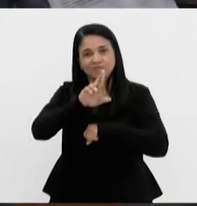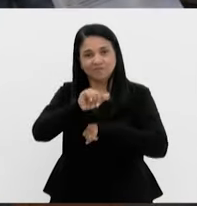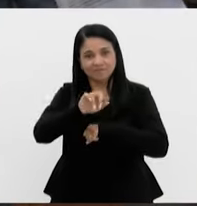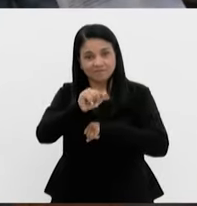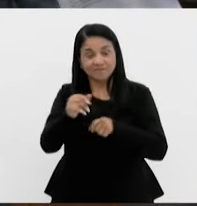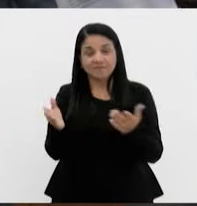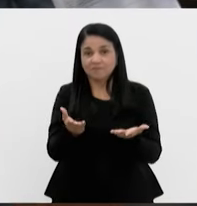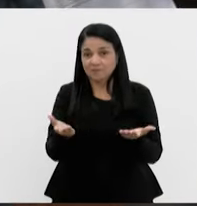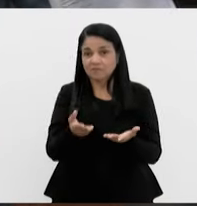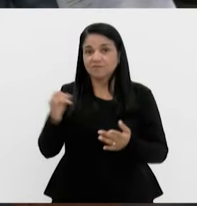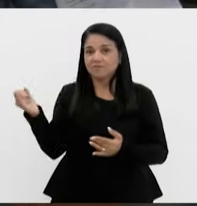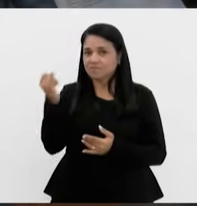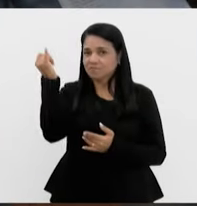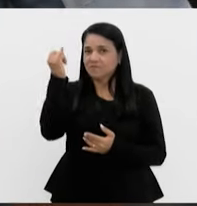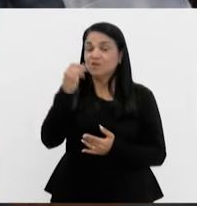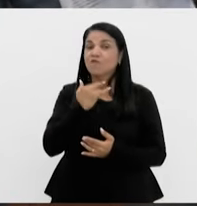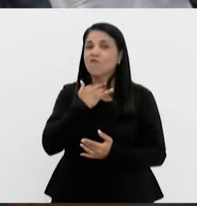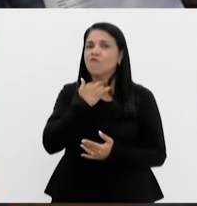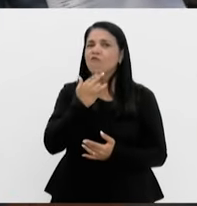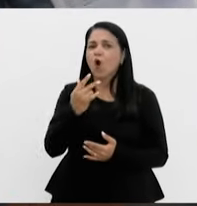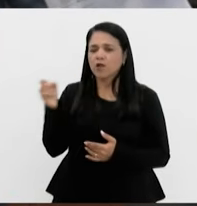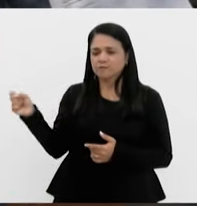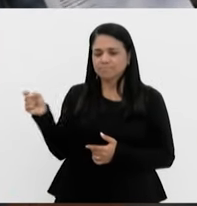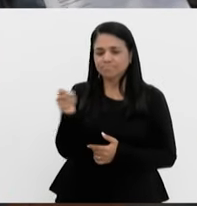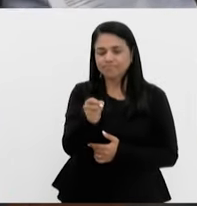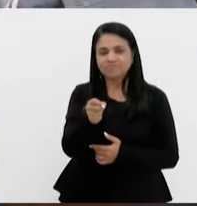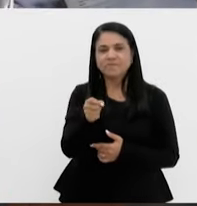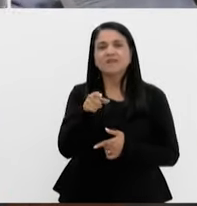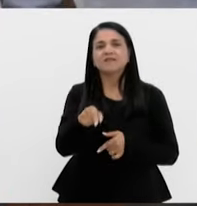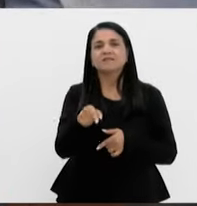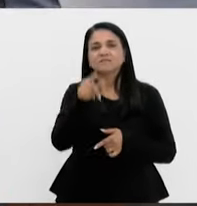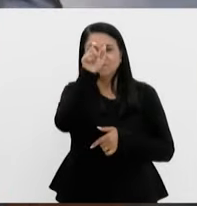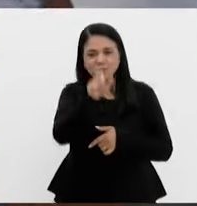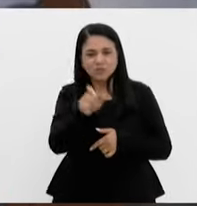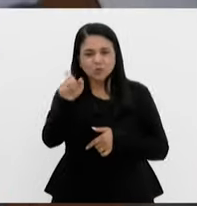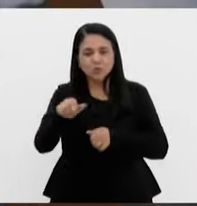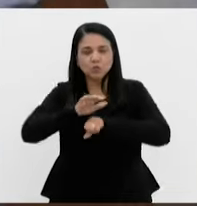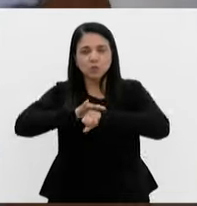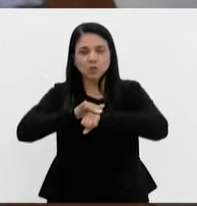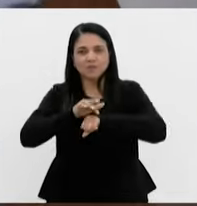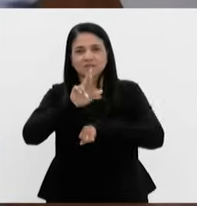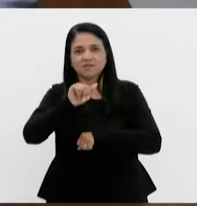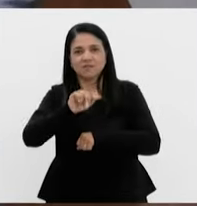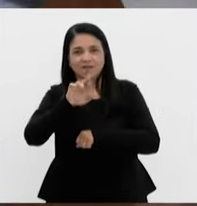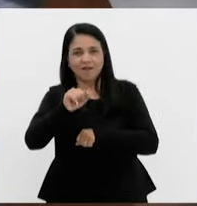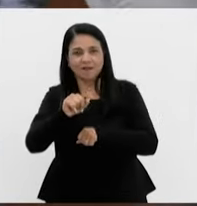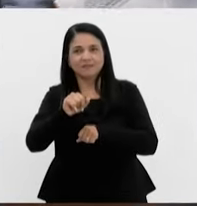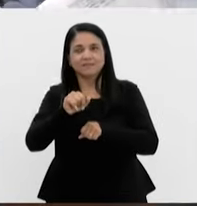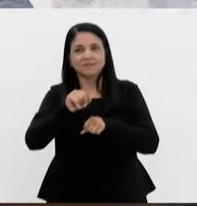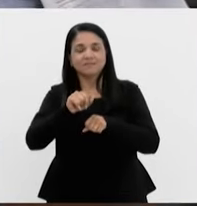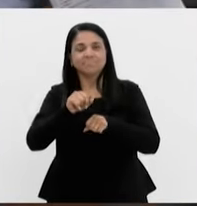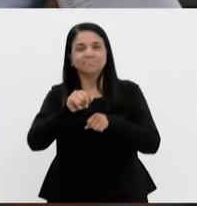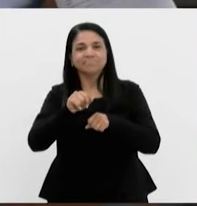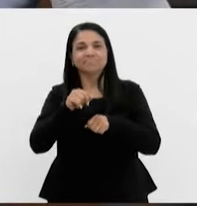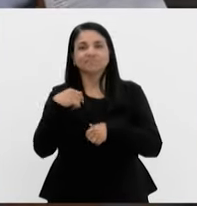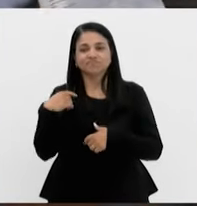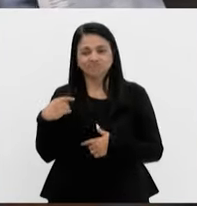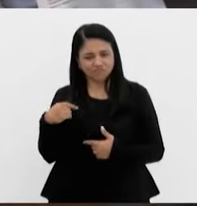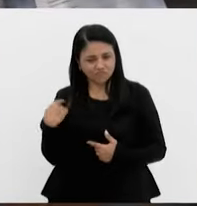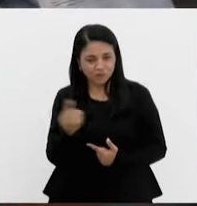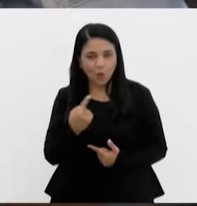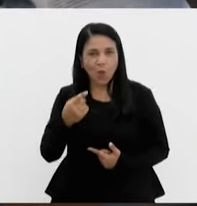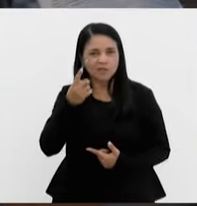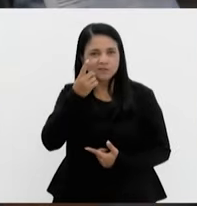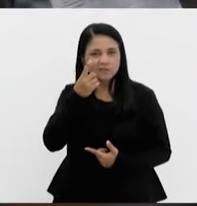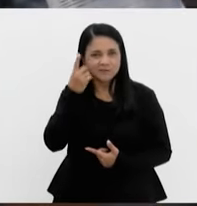foi dar voz e vez à pessoas raras e eles lançaram para nós aqui deputados é um